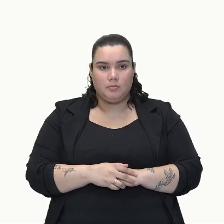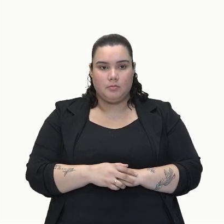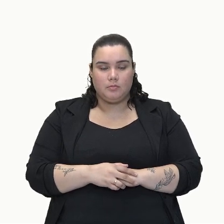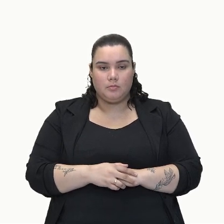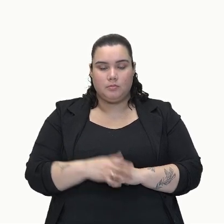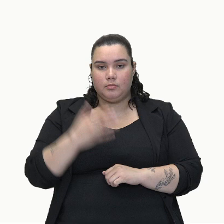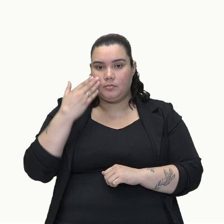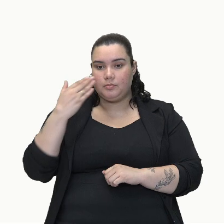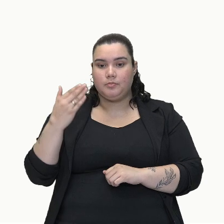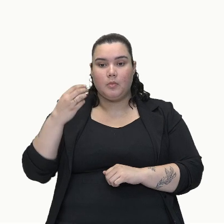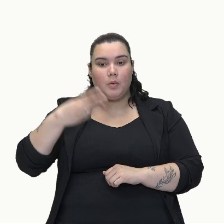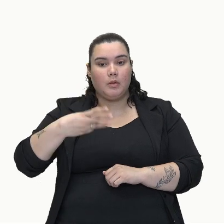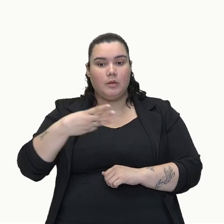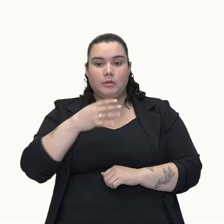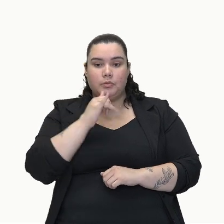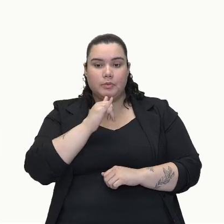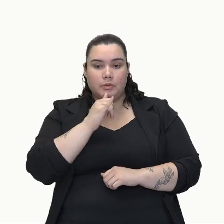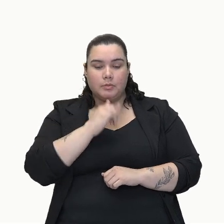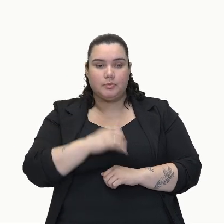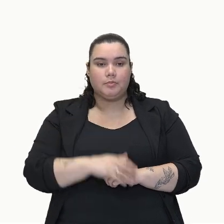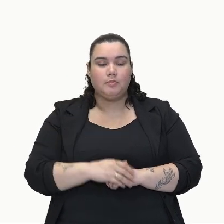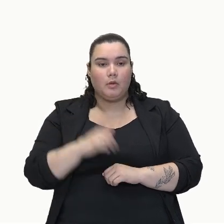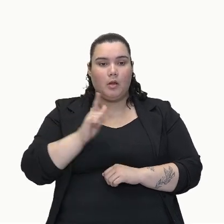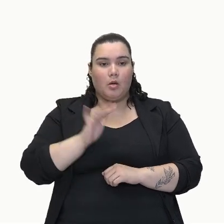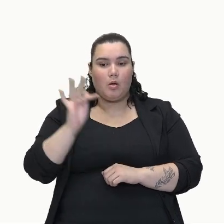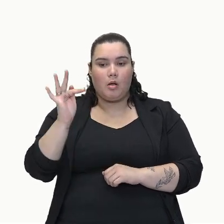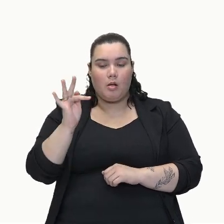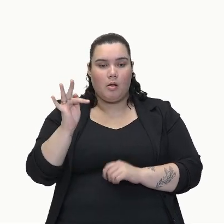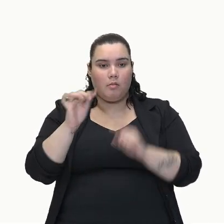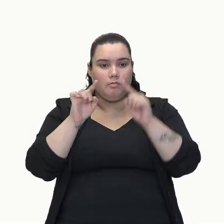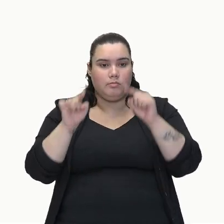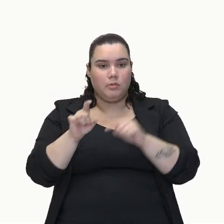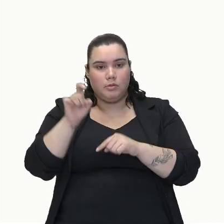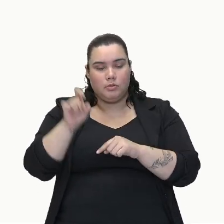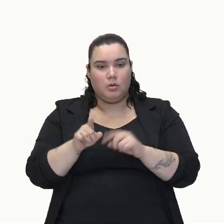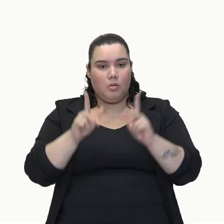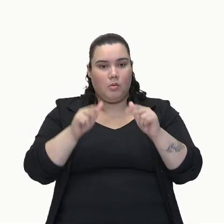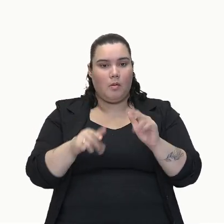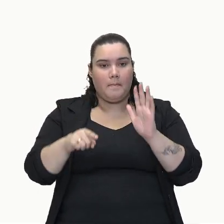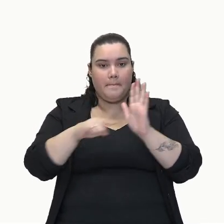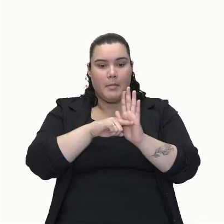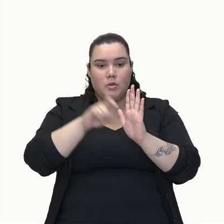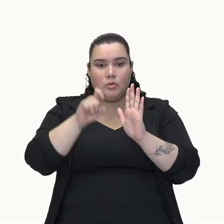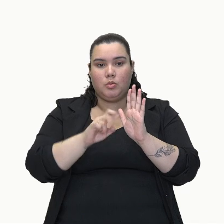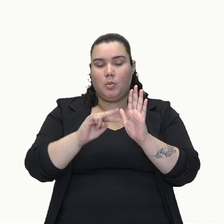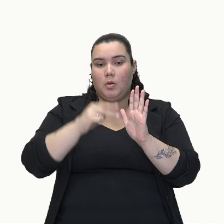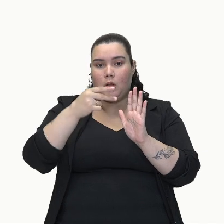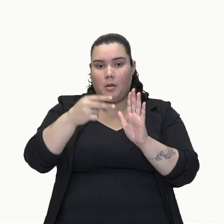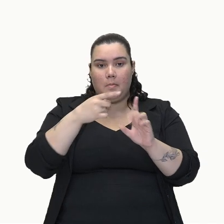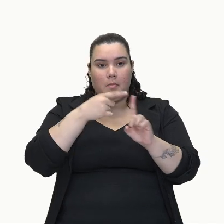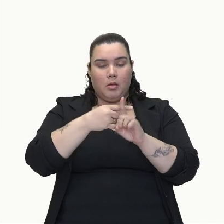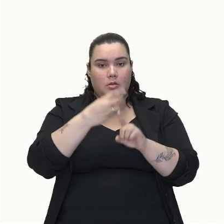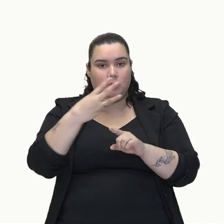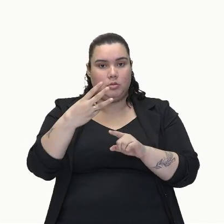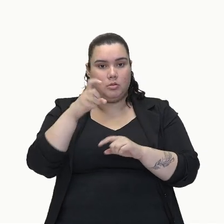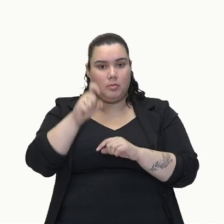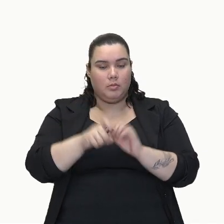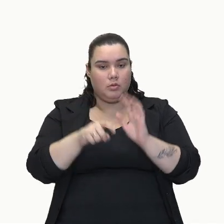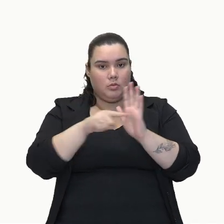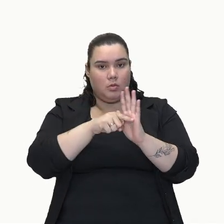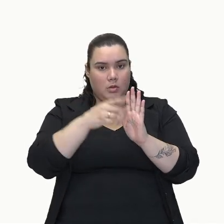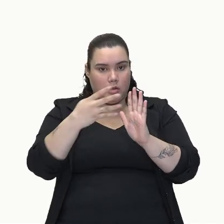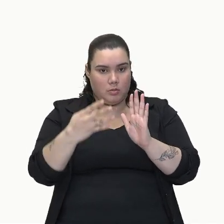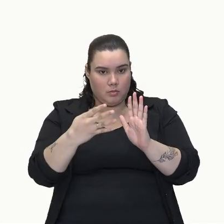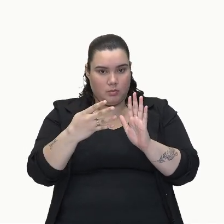Vejam o nosso terceiro exemplo. Temos a função f de x igual a menos x quadrado mais 3x